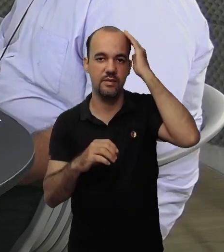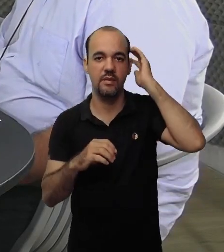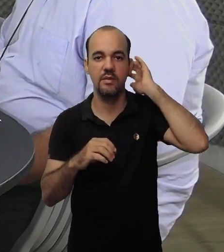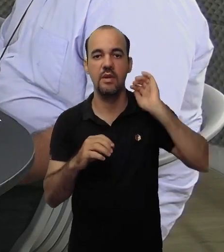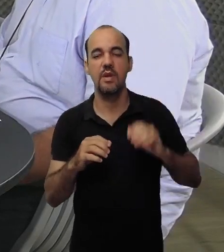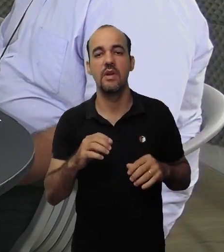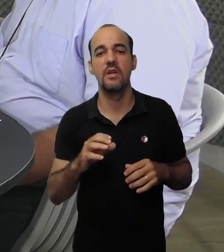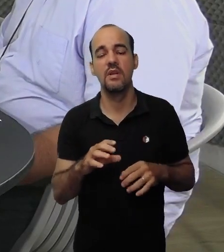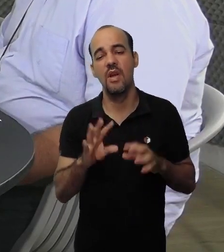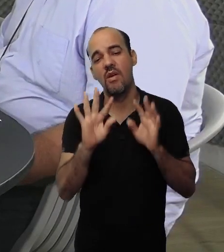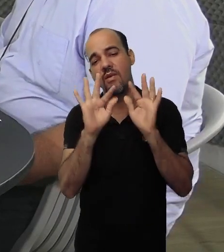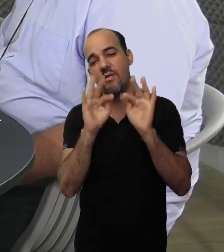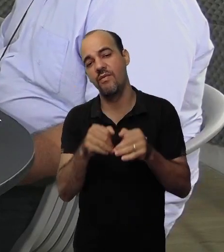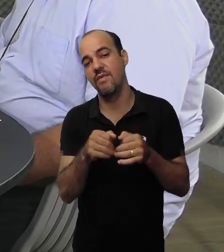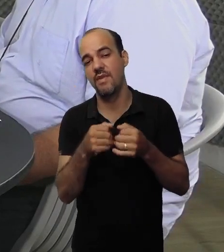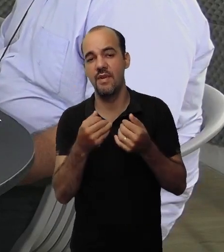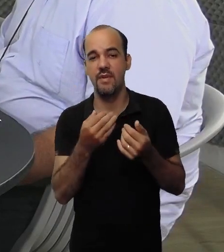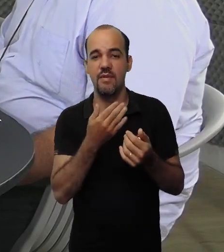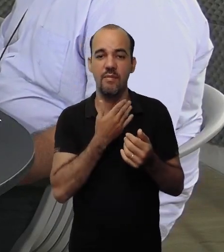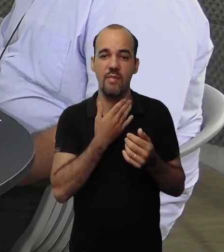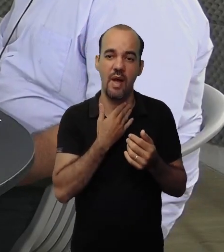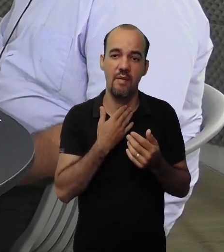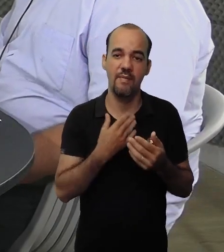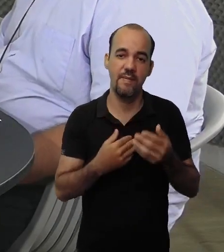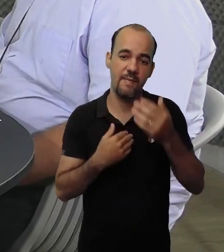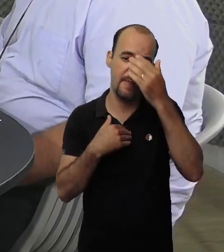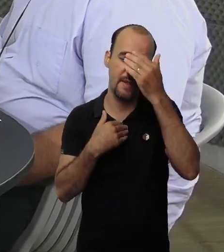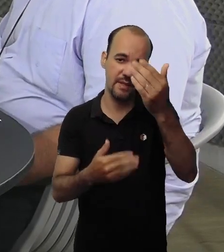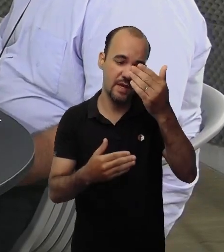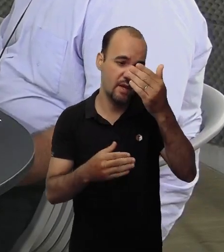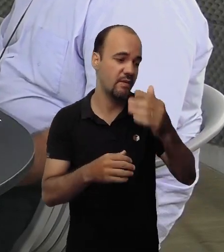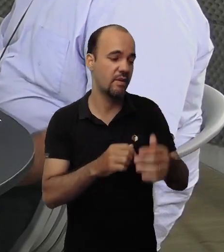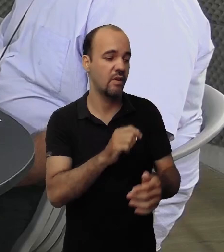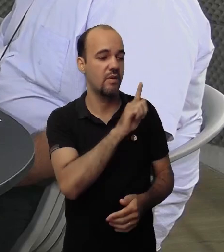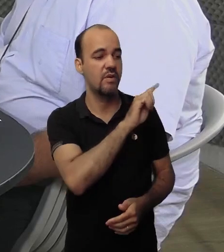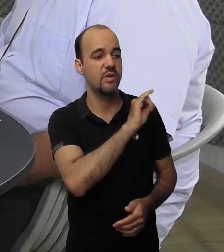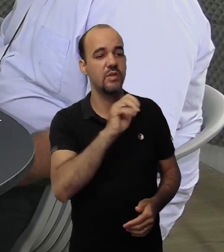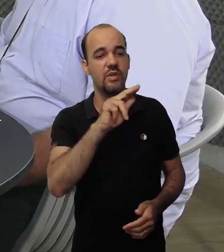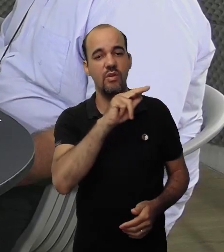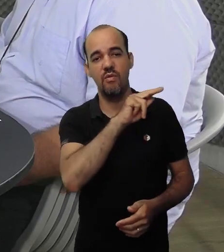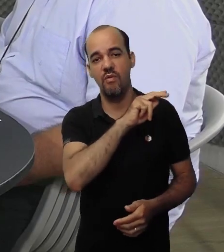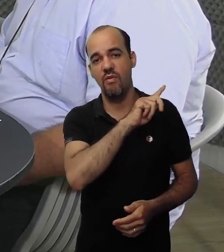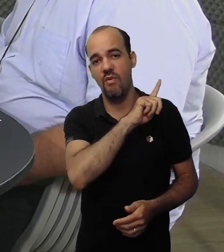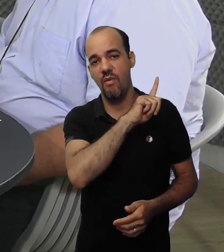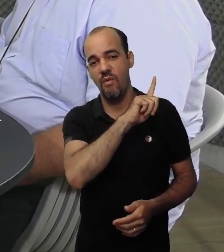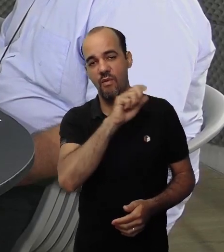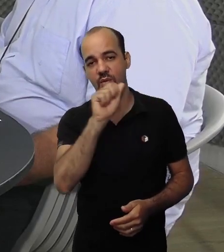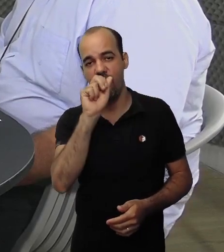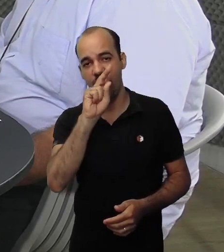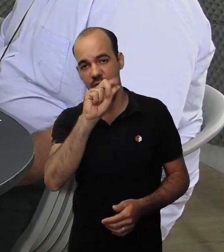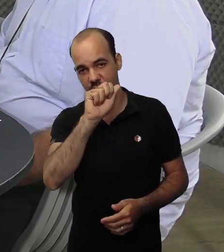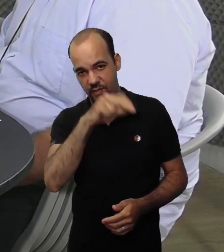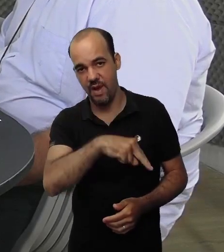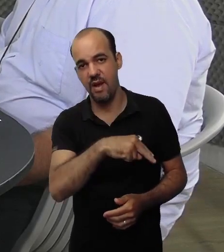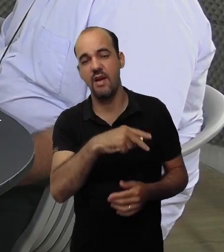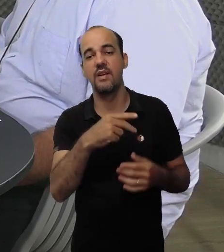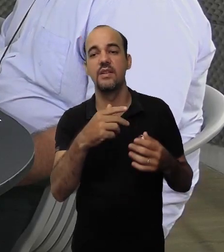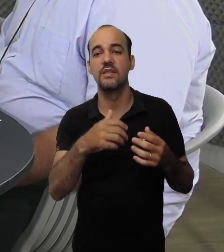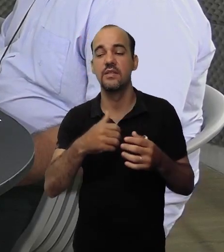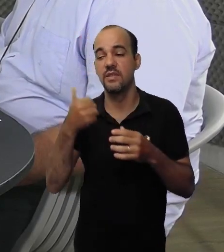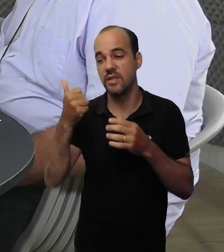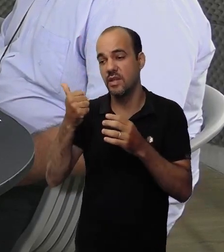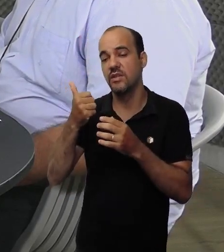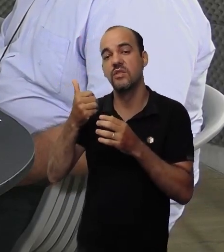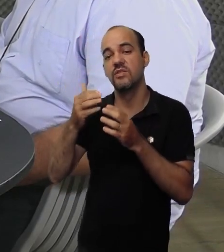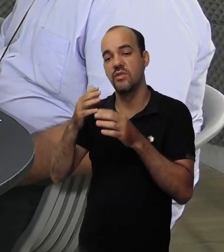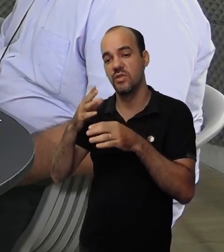Papo com o Gestor. Agradecer a presença do professor Gilvan, que esteve conosco no nosso primeiro bloco, né, veio falar um pouco da Escola Técnica